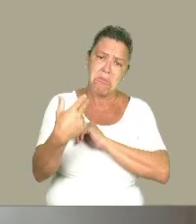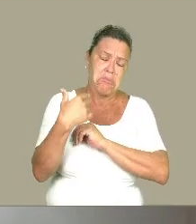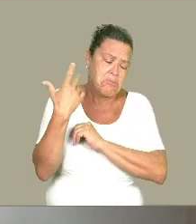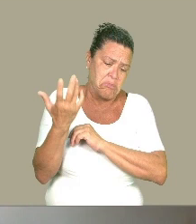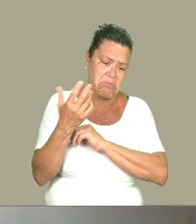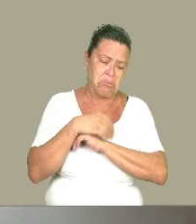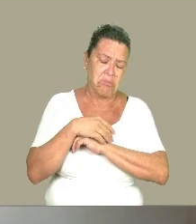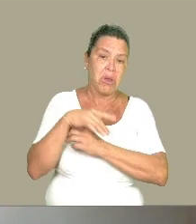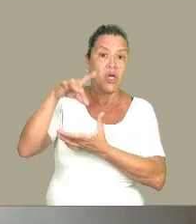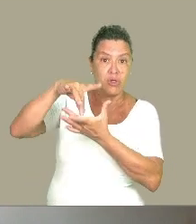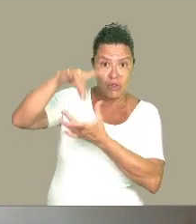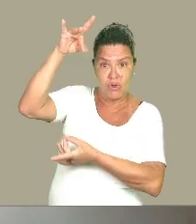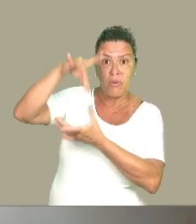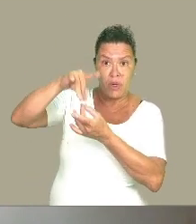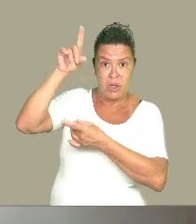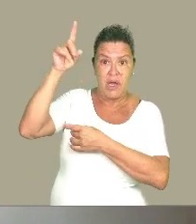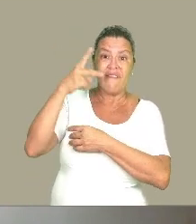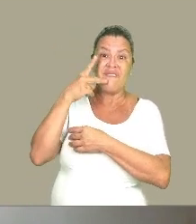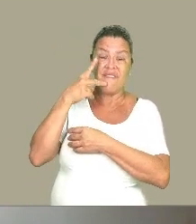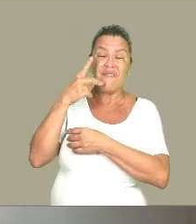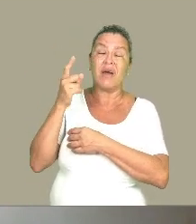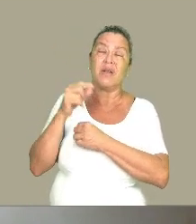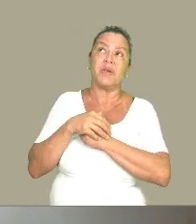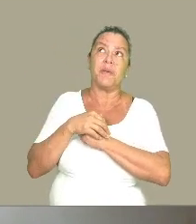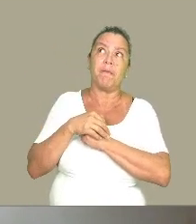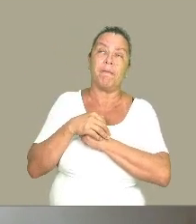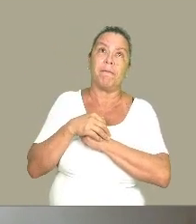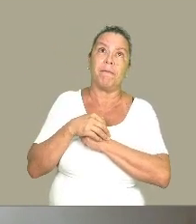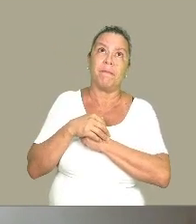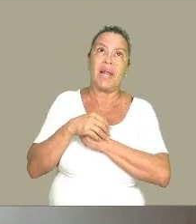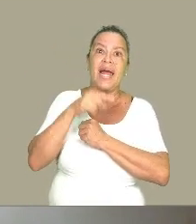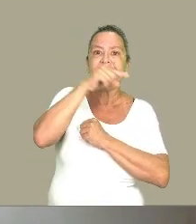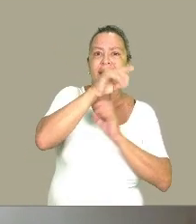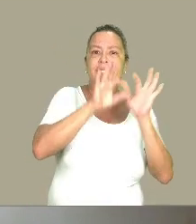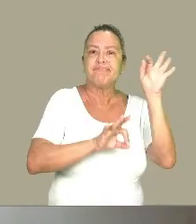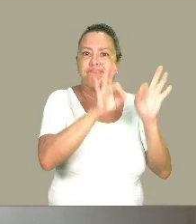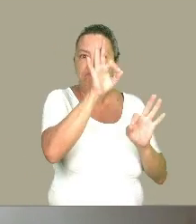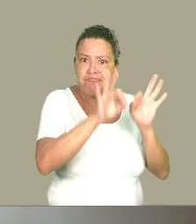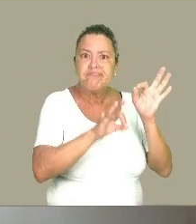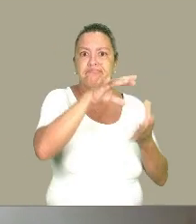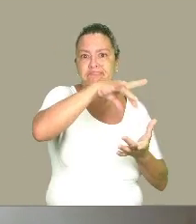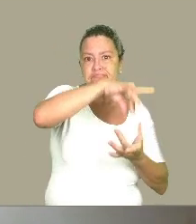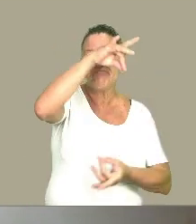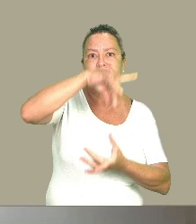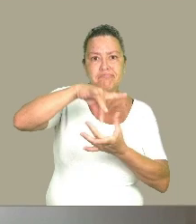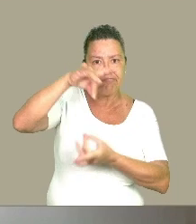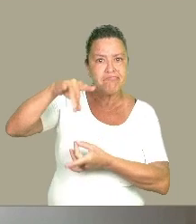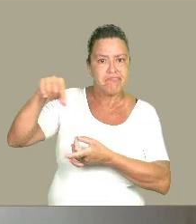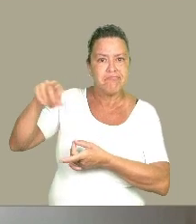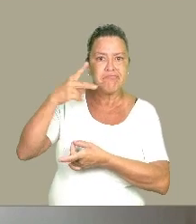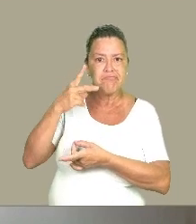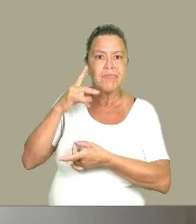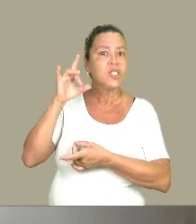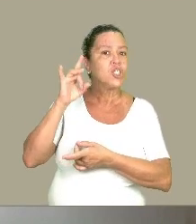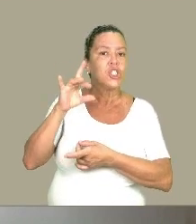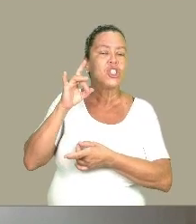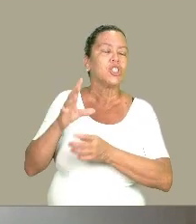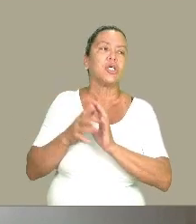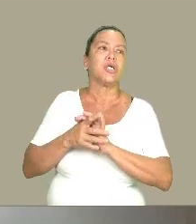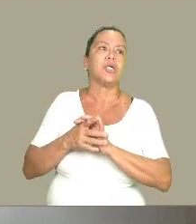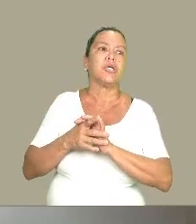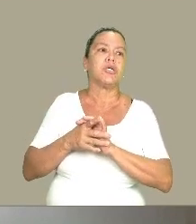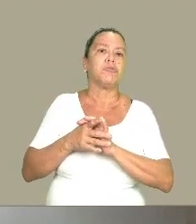os espíritos eles vão se juntar, então, nessas organizações, nessas uniões, para estabelecer